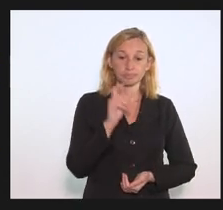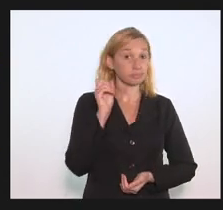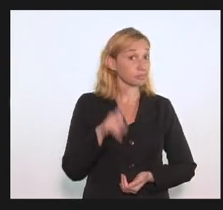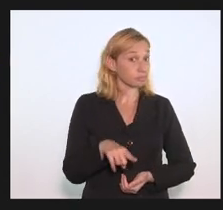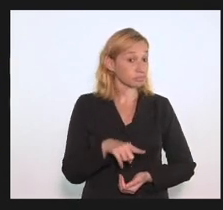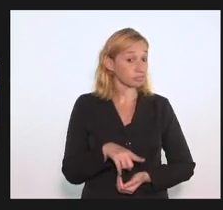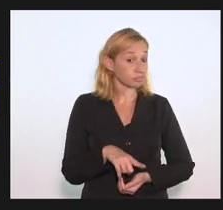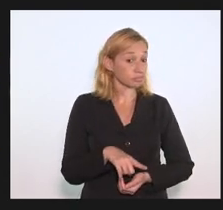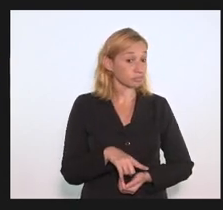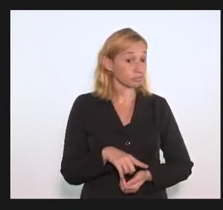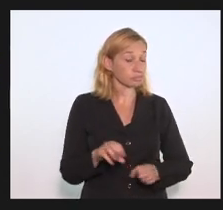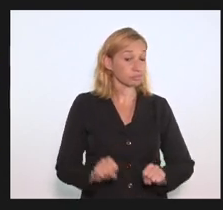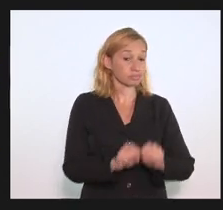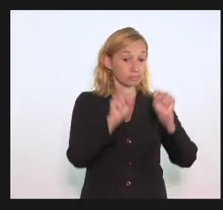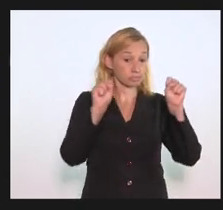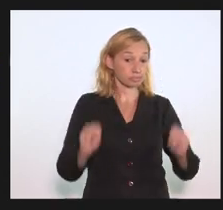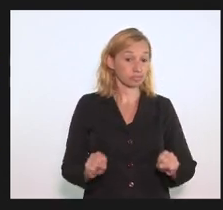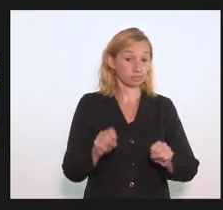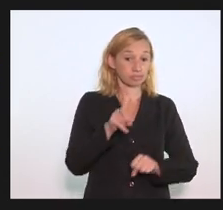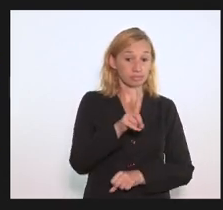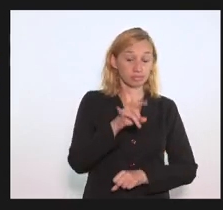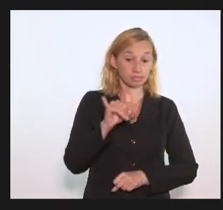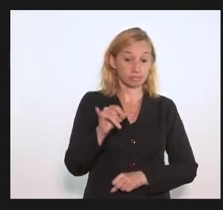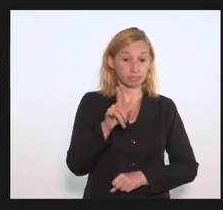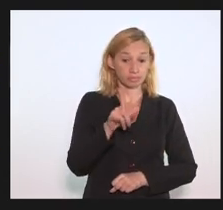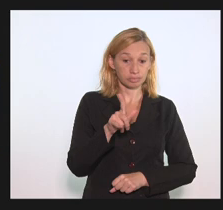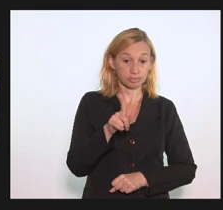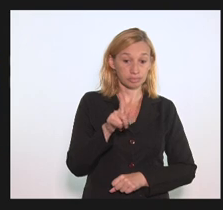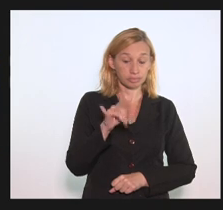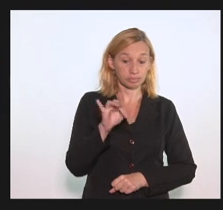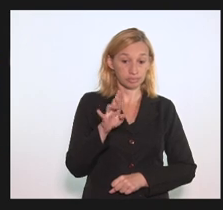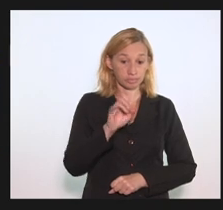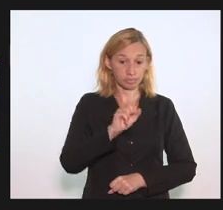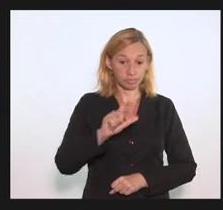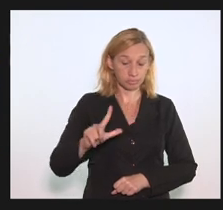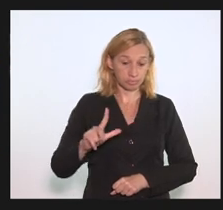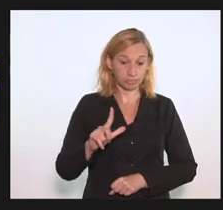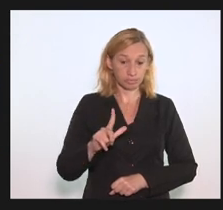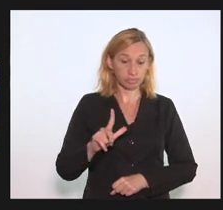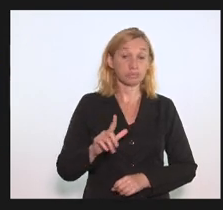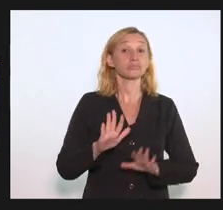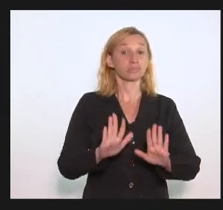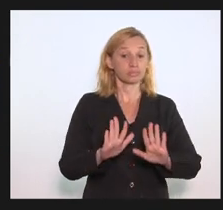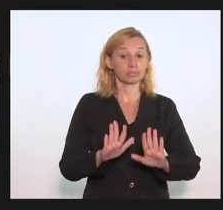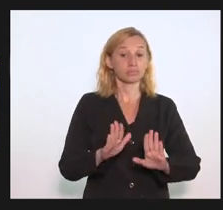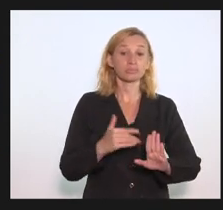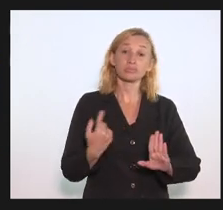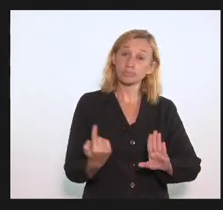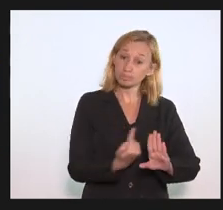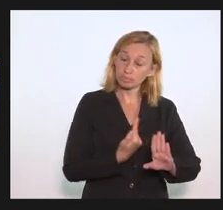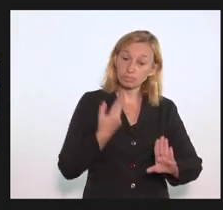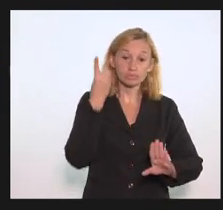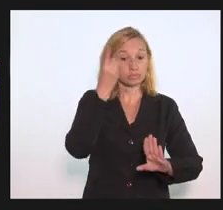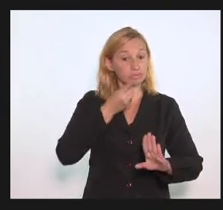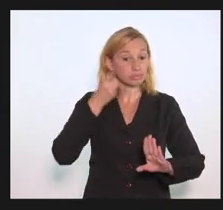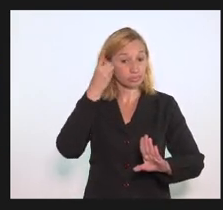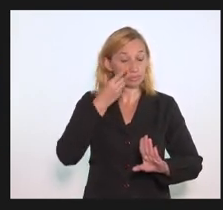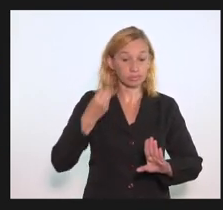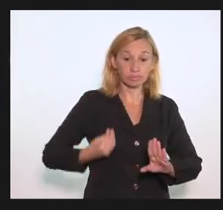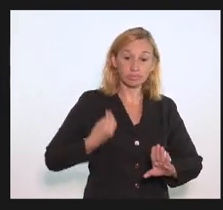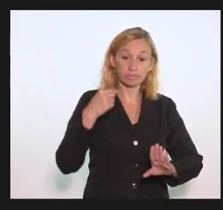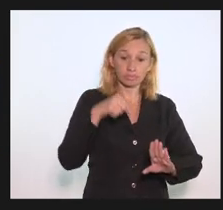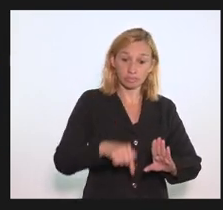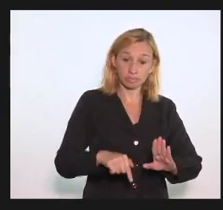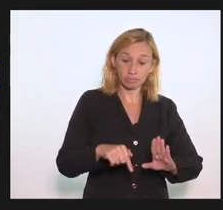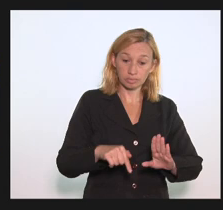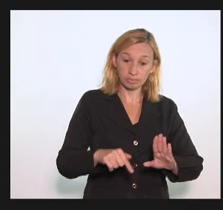ainda, o sistema distrital. Ou seja, todos nós, senhores e senhoras deputados, estamos aqui para